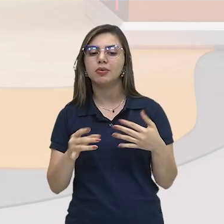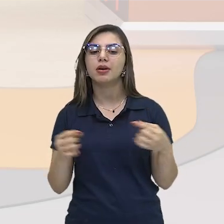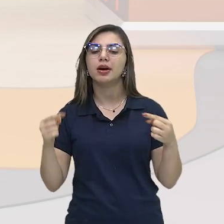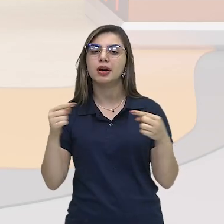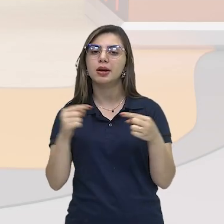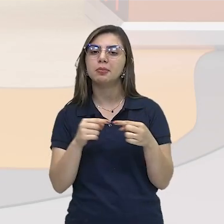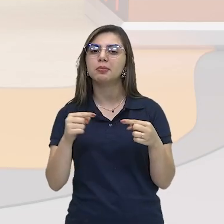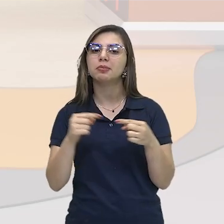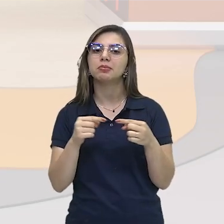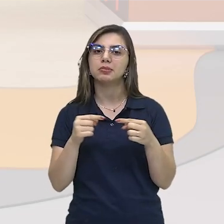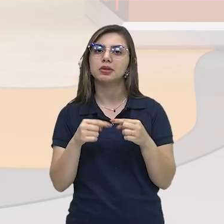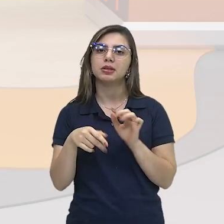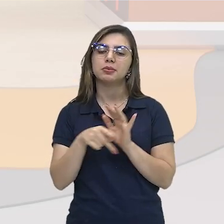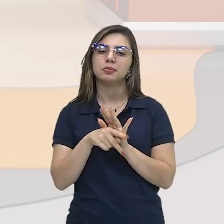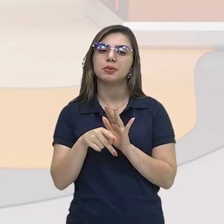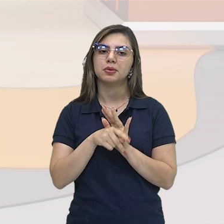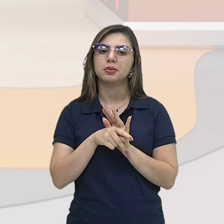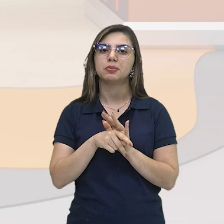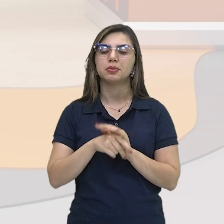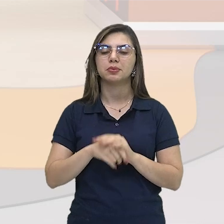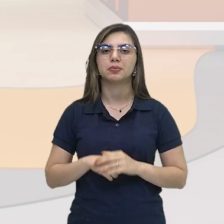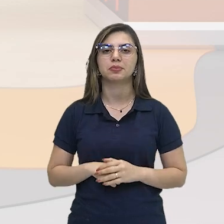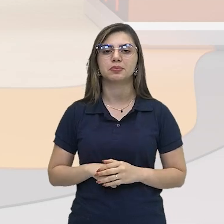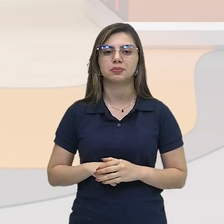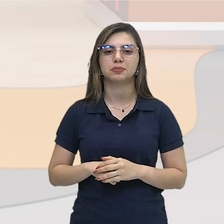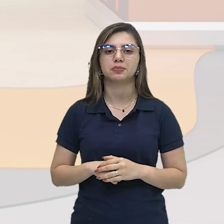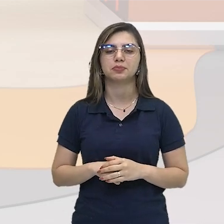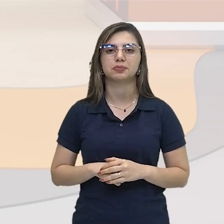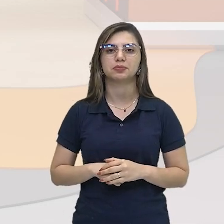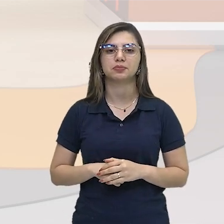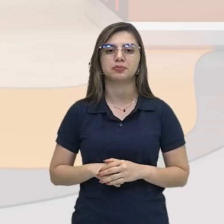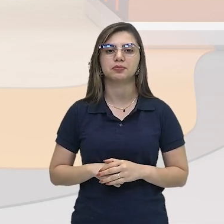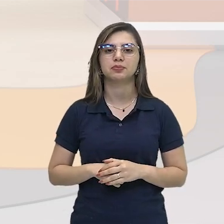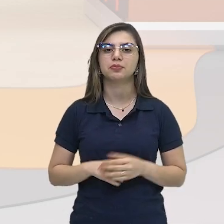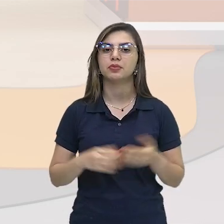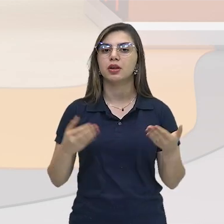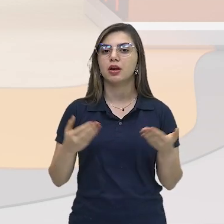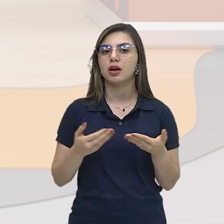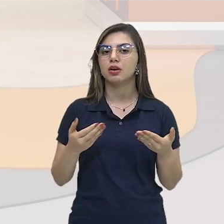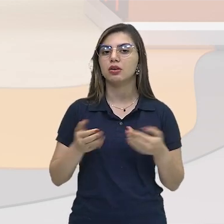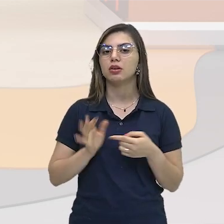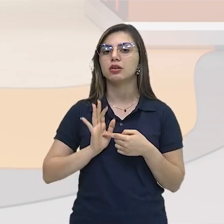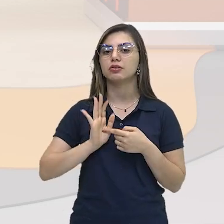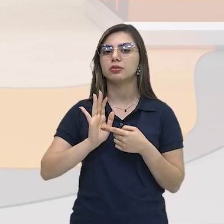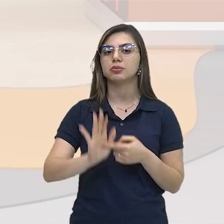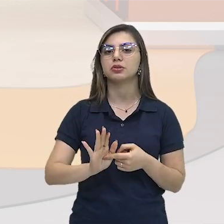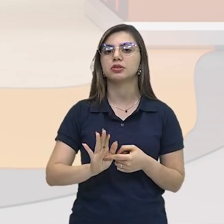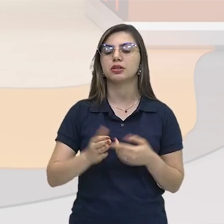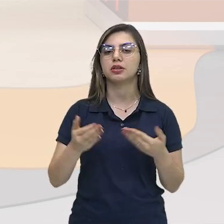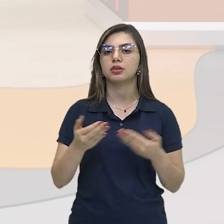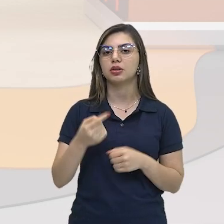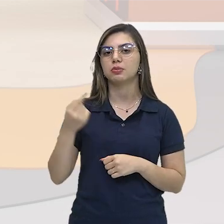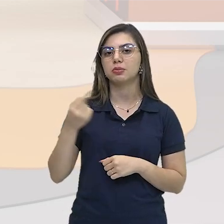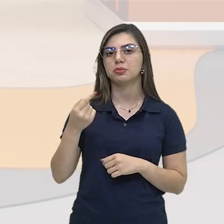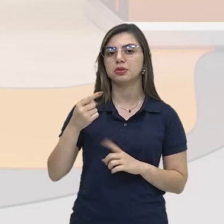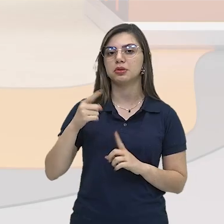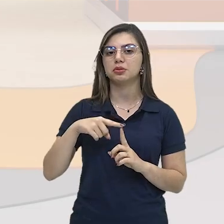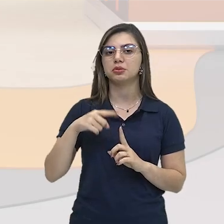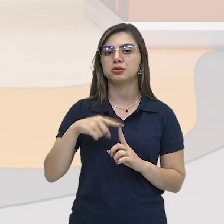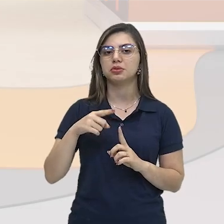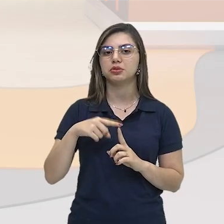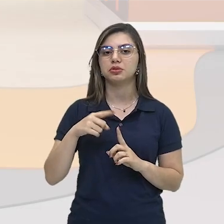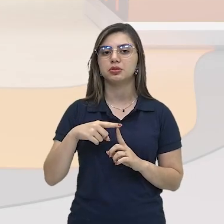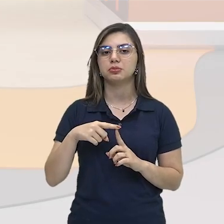uma forma de representação cartográfica diferente. A gente começa apresentando para vocês o primeiro modelo, que é